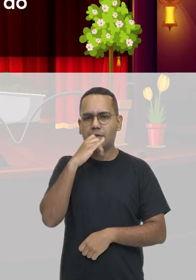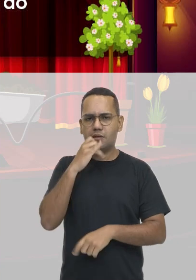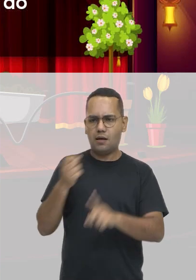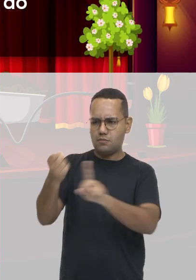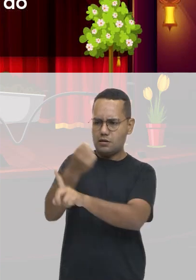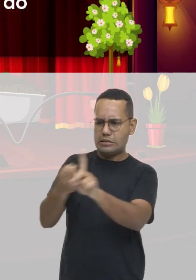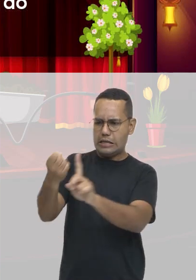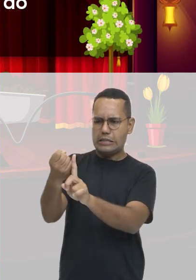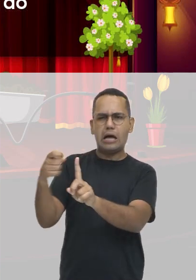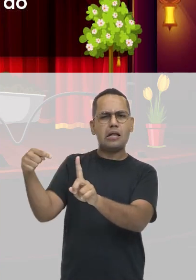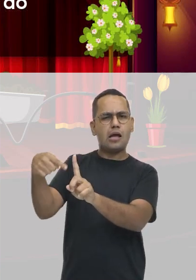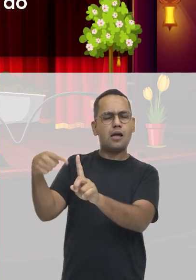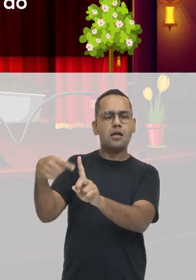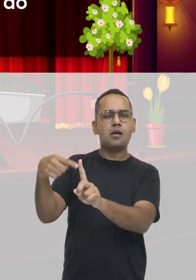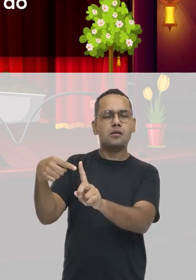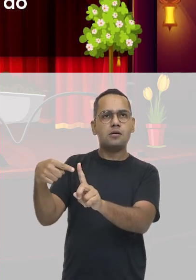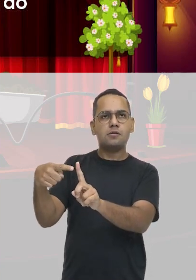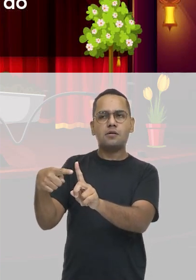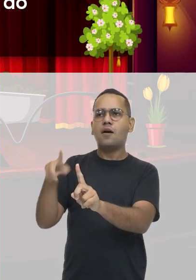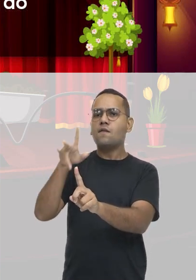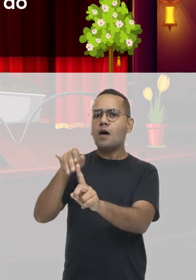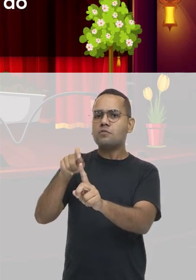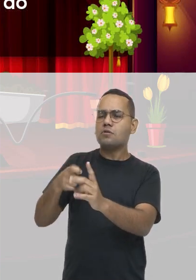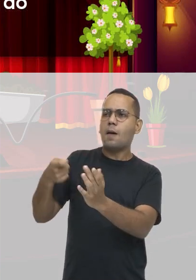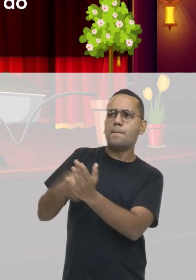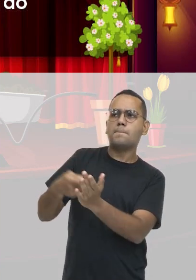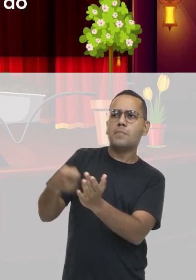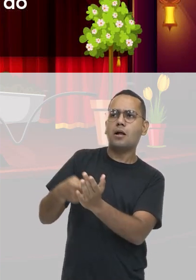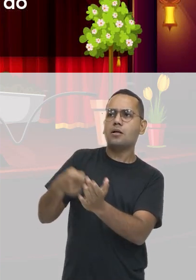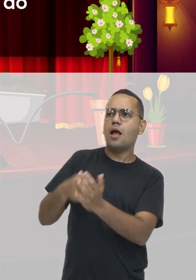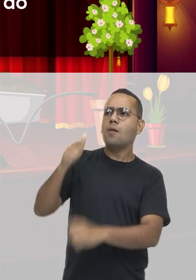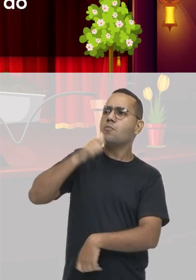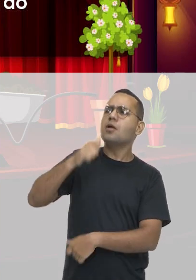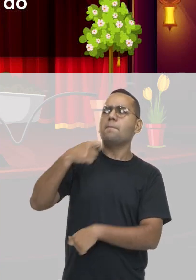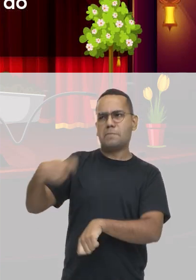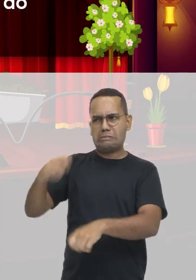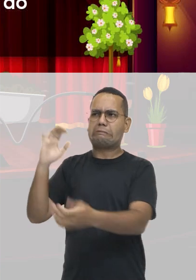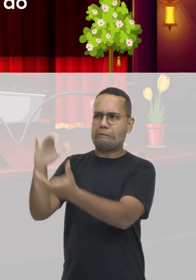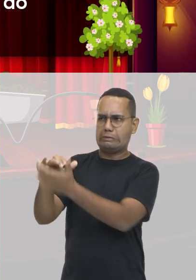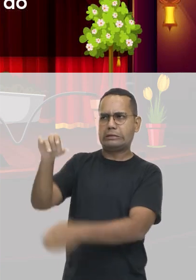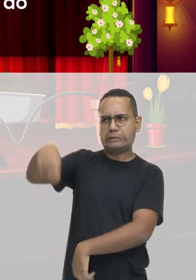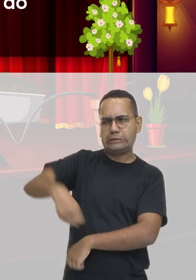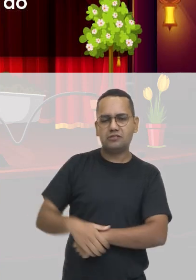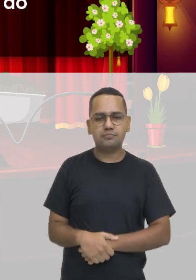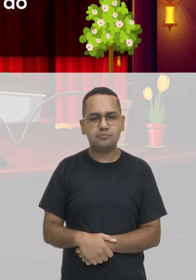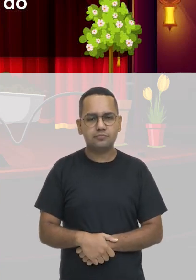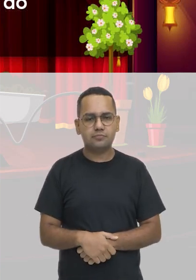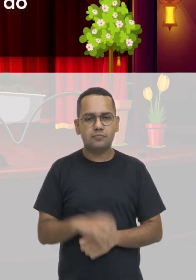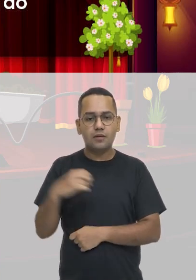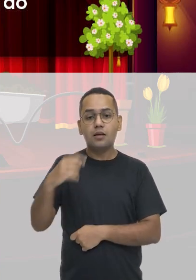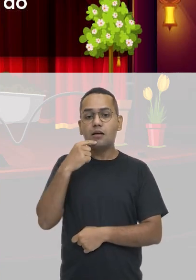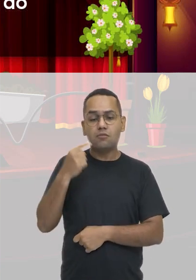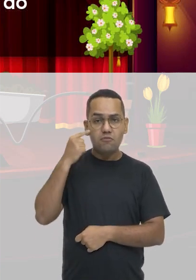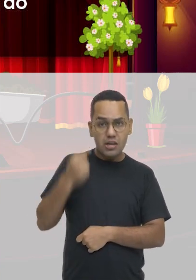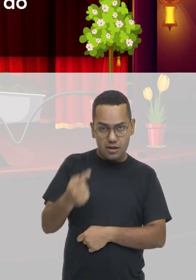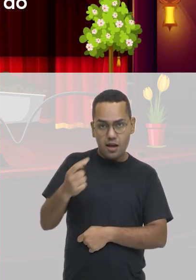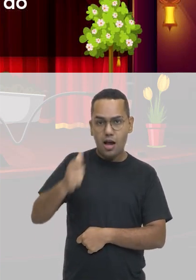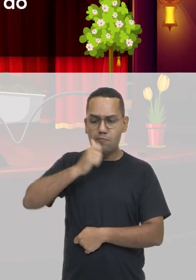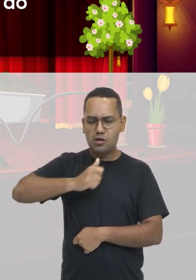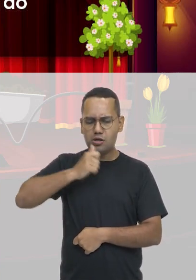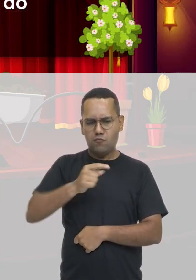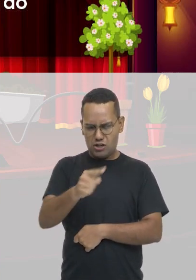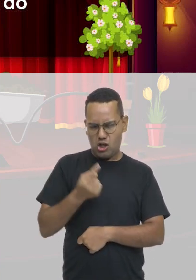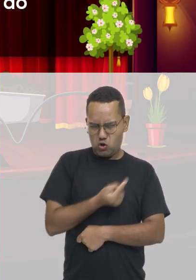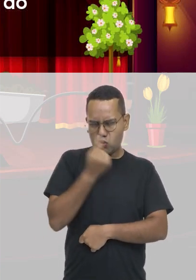casar, certo? E a Tecelã ela tinha esse poder, vamos dizer, a sociedade, nossa, tu vai ficar só, e ela resolve criar o